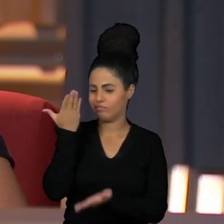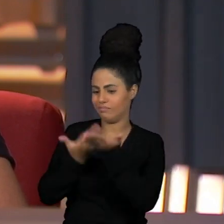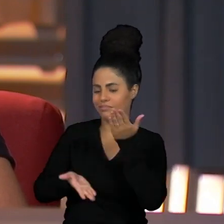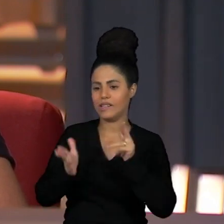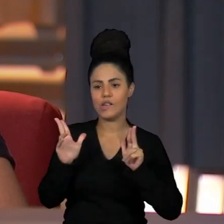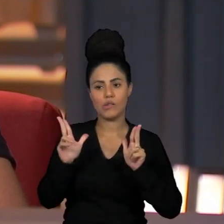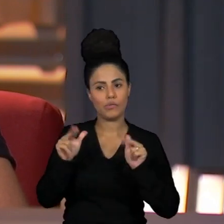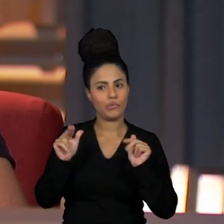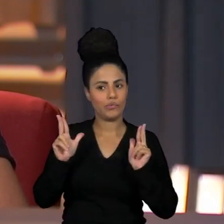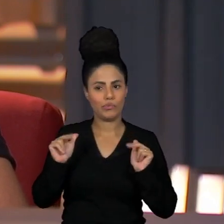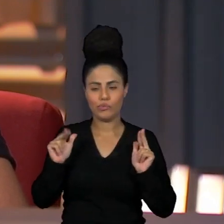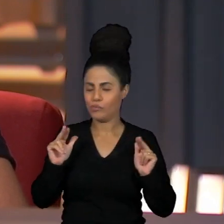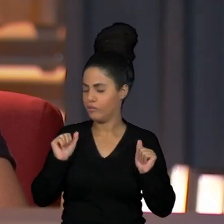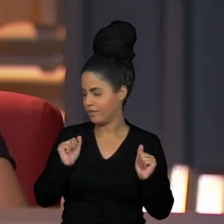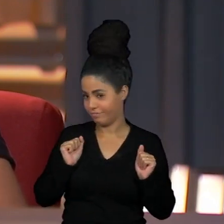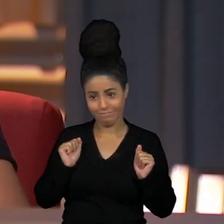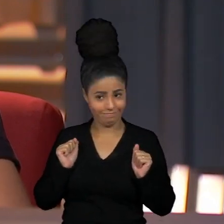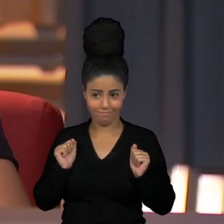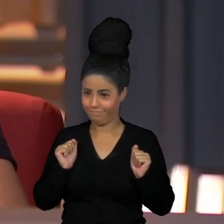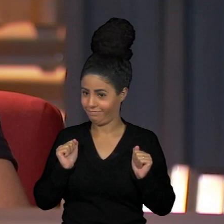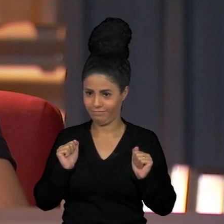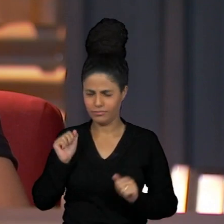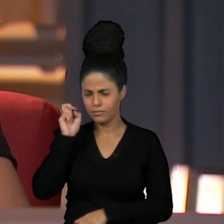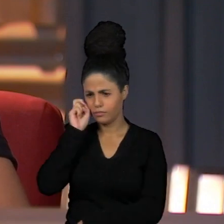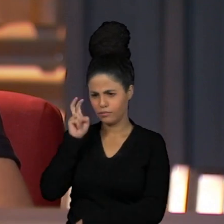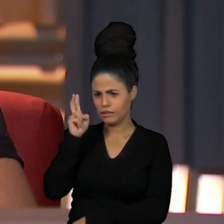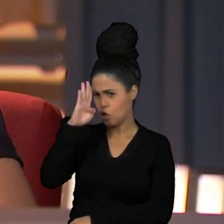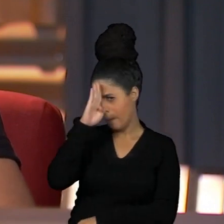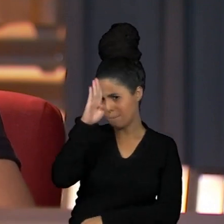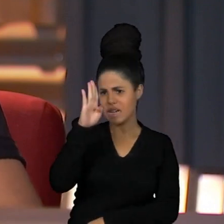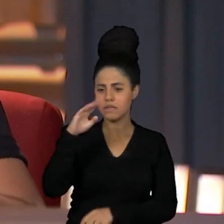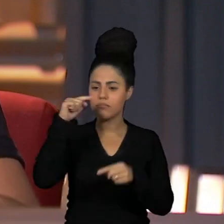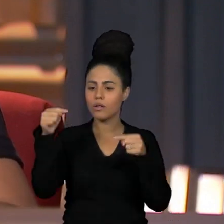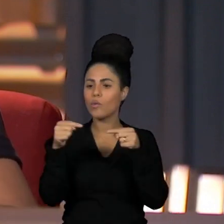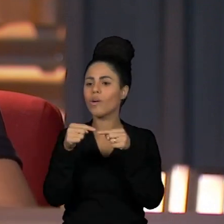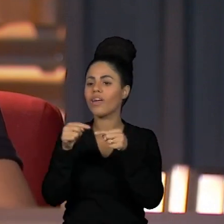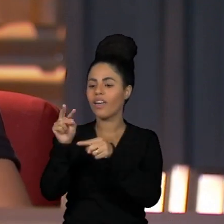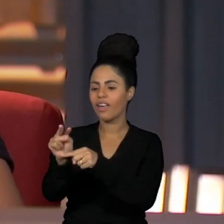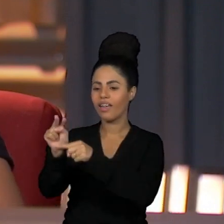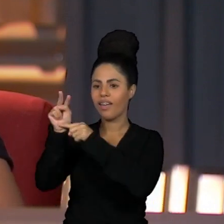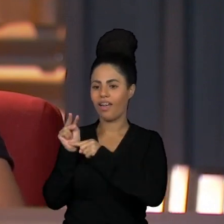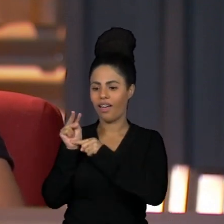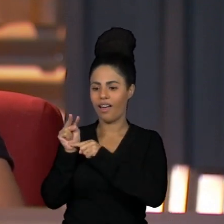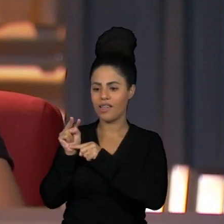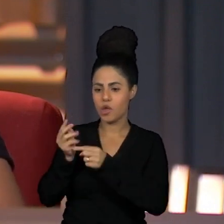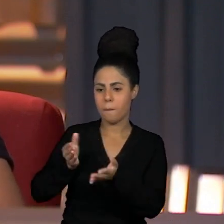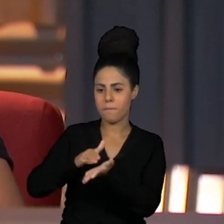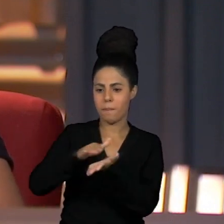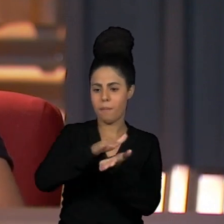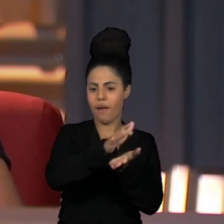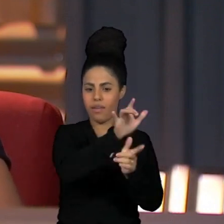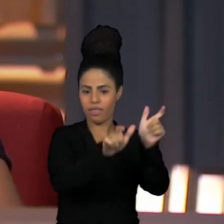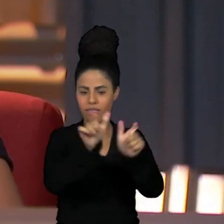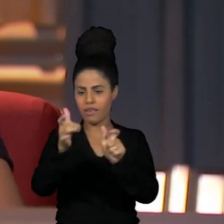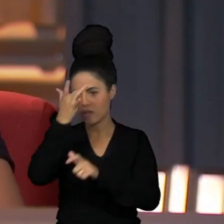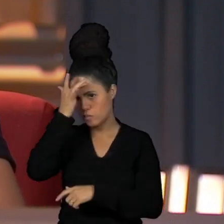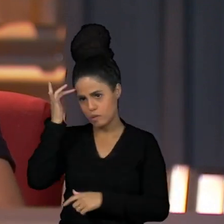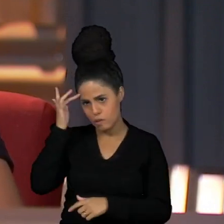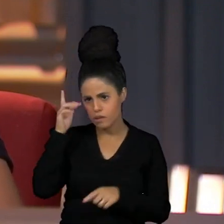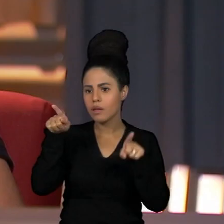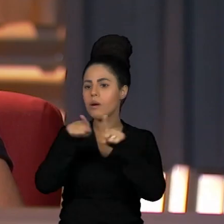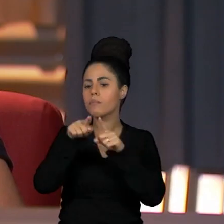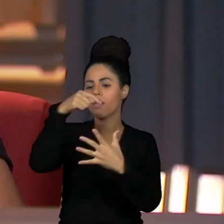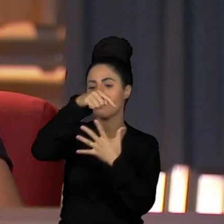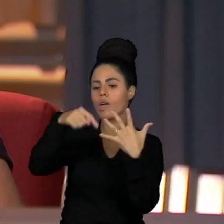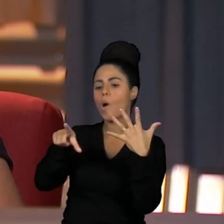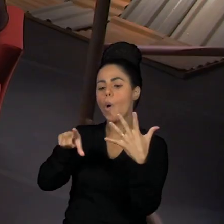gente olha a operação principal de um banco, é emprestar dinheiro, é o crédito. né? E a partir do momento que ele também dá boas opções